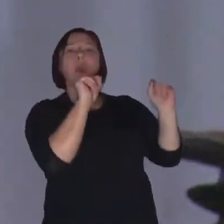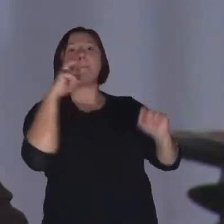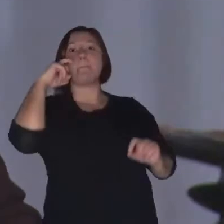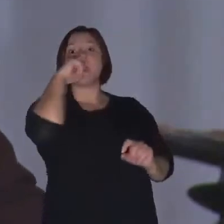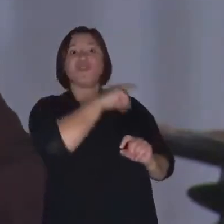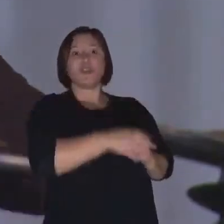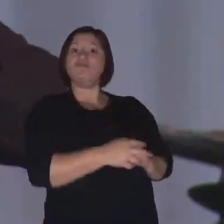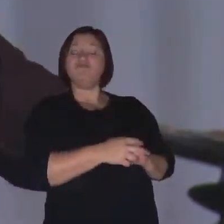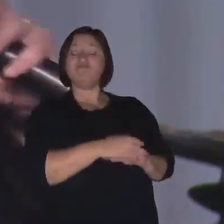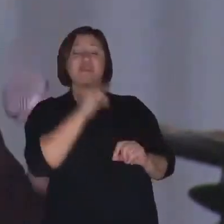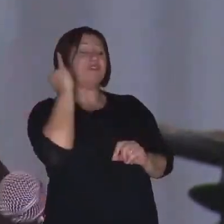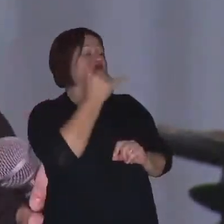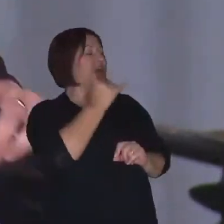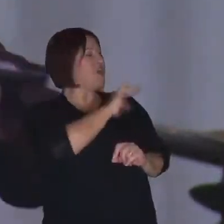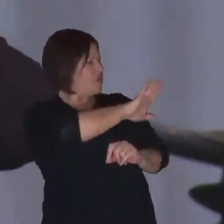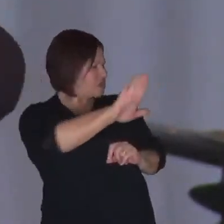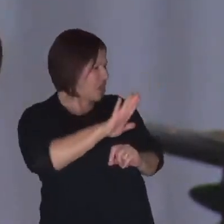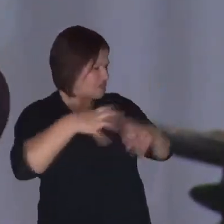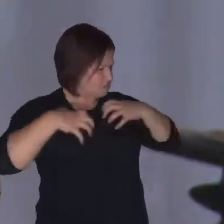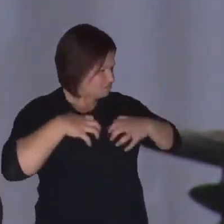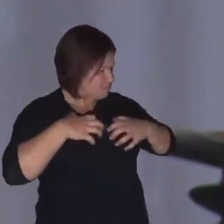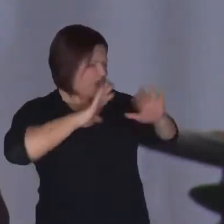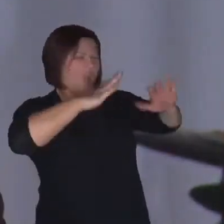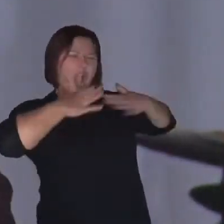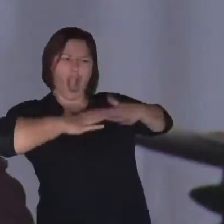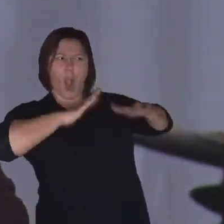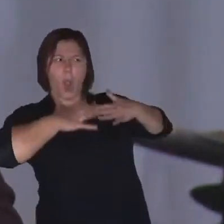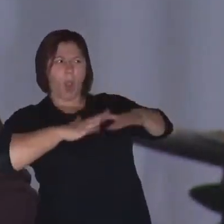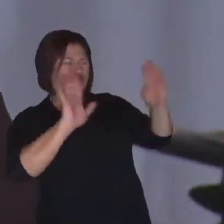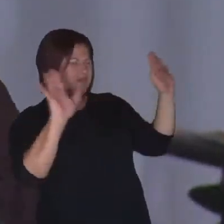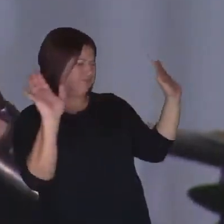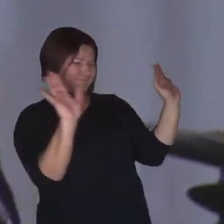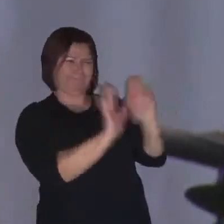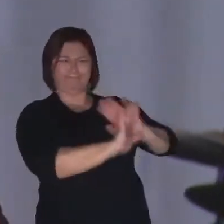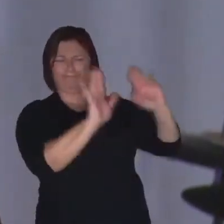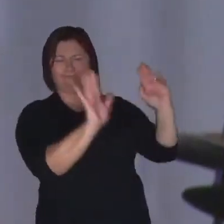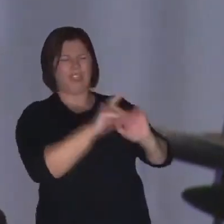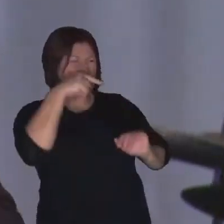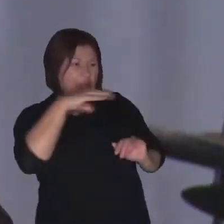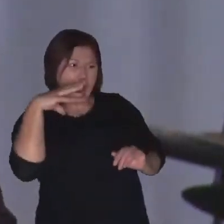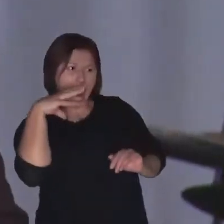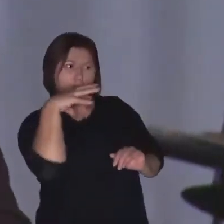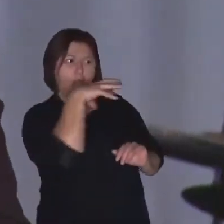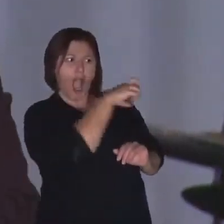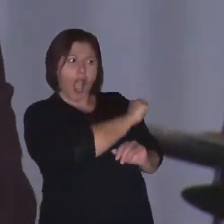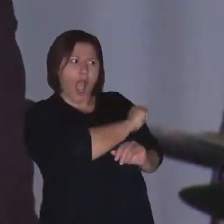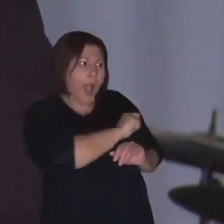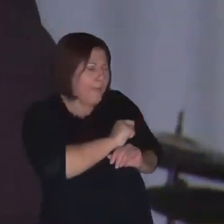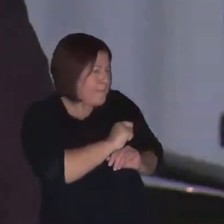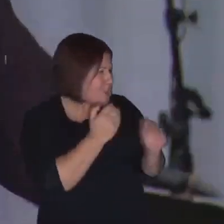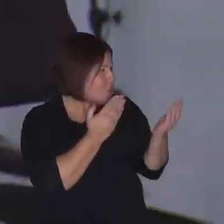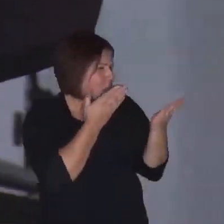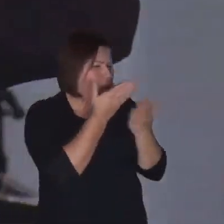muito rápido, fiquem tranquilos, não é para vocês ficarem preocupados, apenas para massagear o ego do povo, assim como eu tenho visto